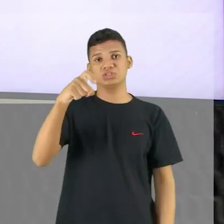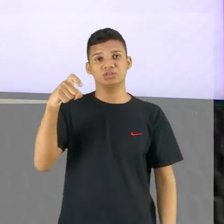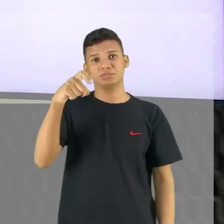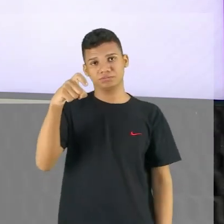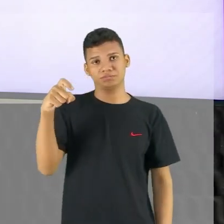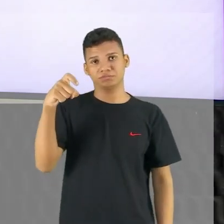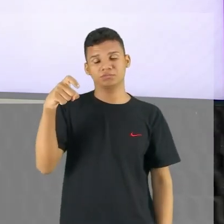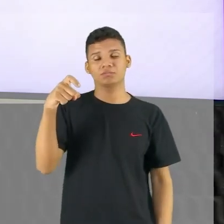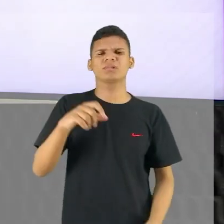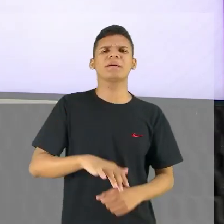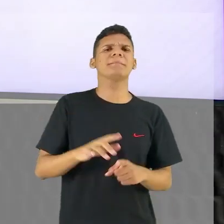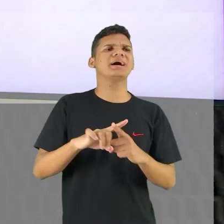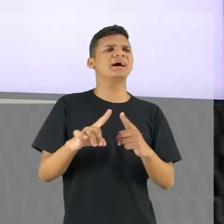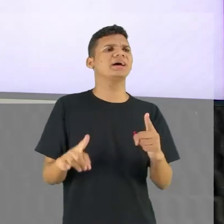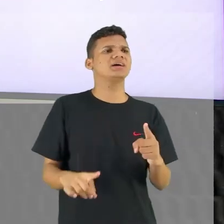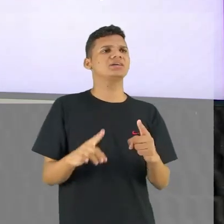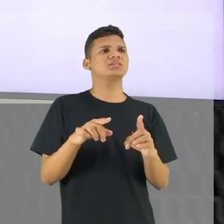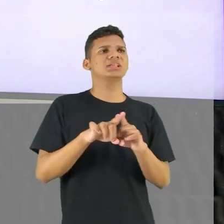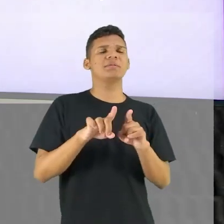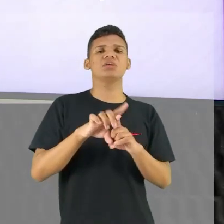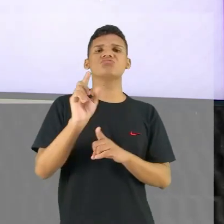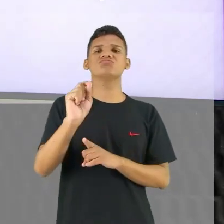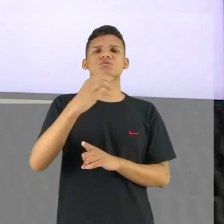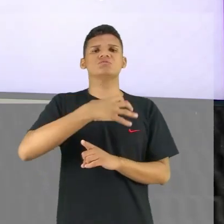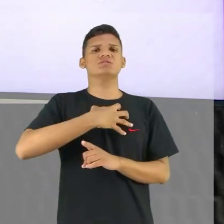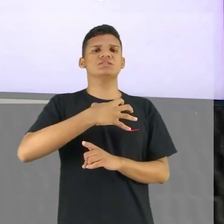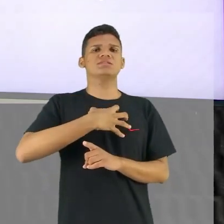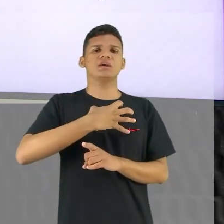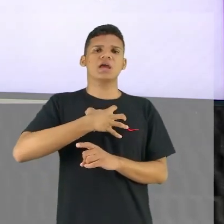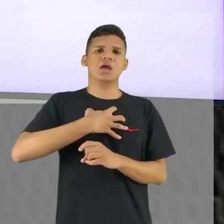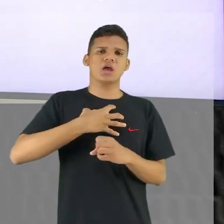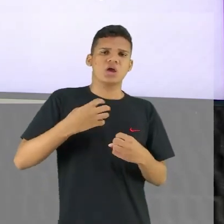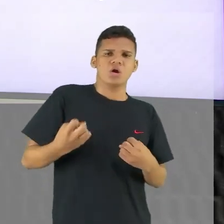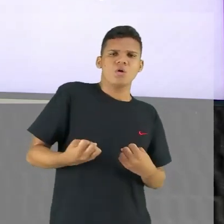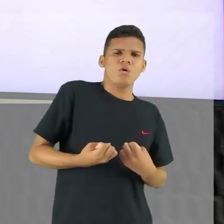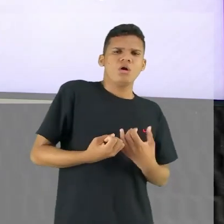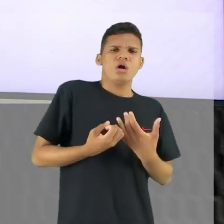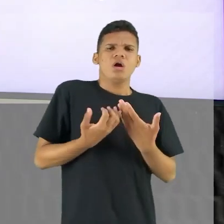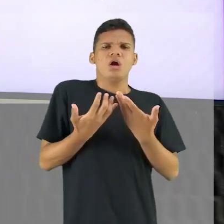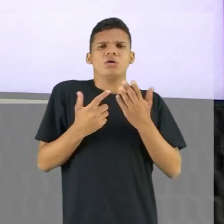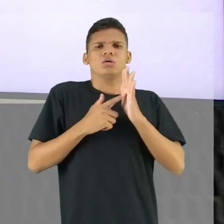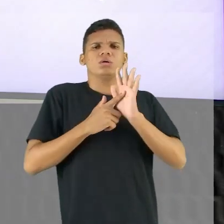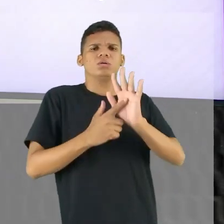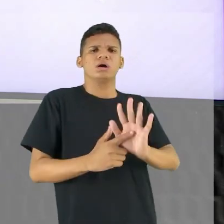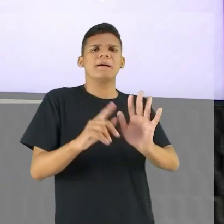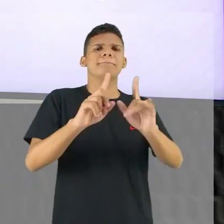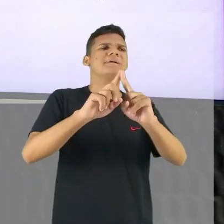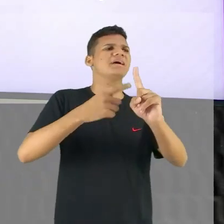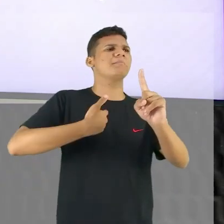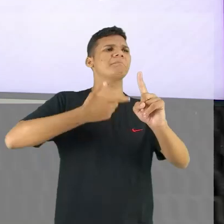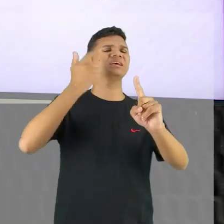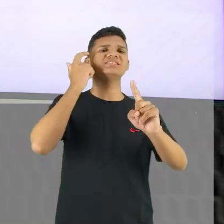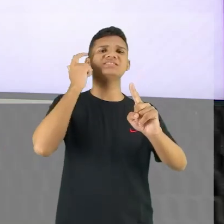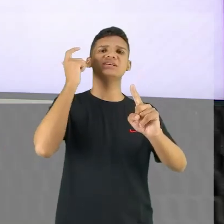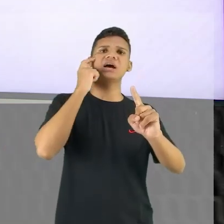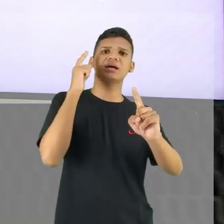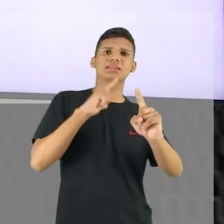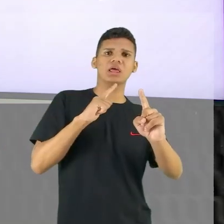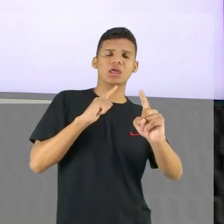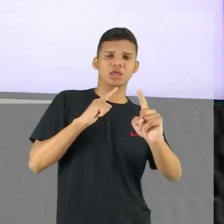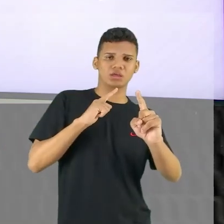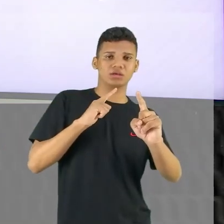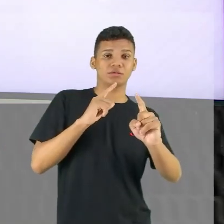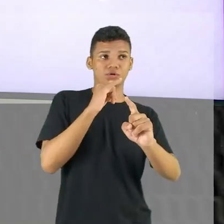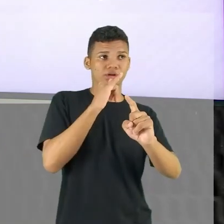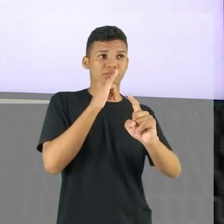XX. E aí ele coloca esse sentimento de absurdo que é de você pensar nessa interação, que ao